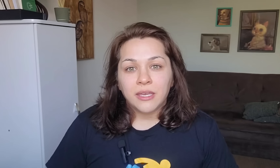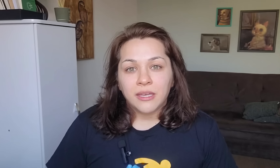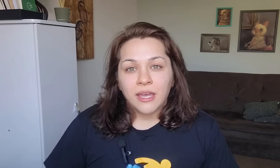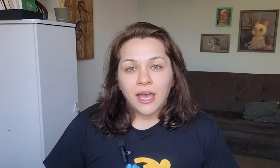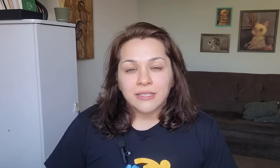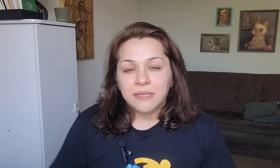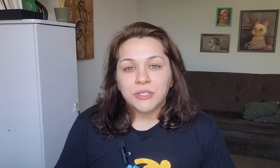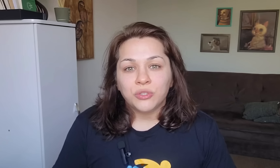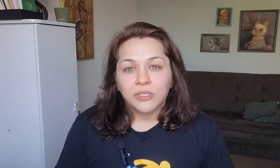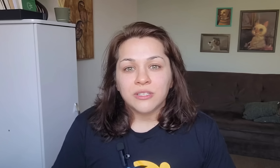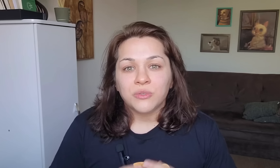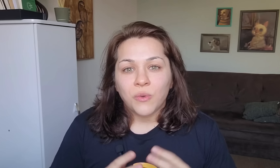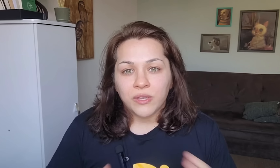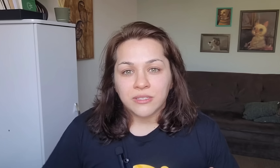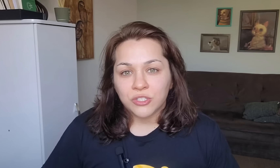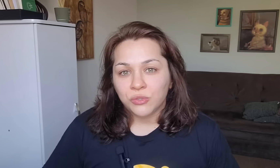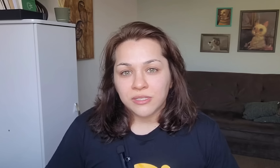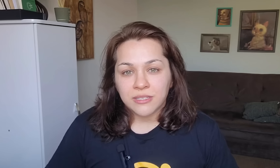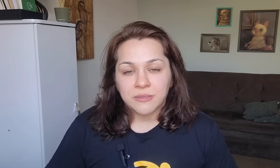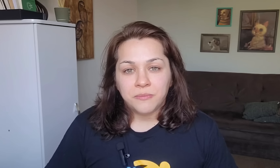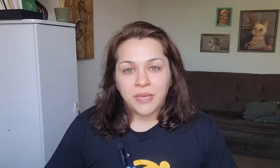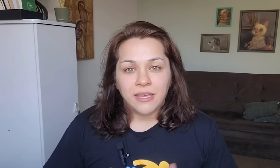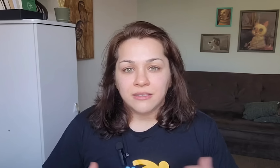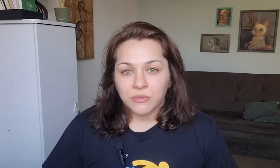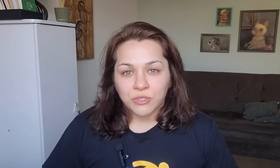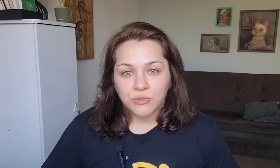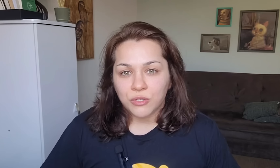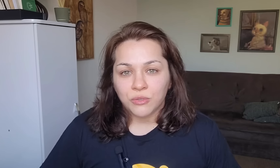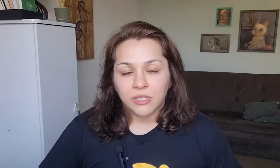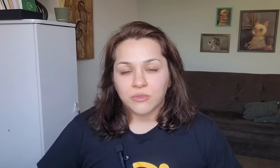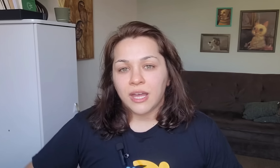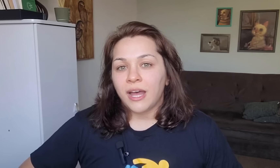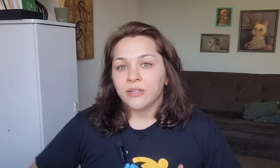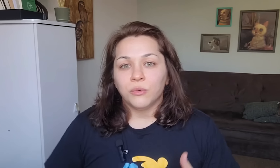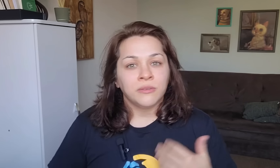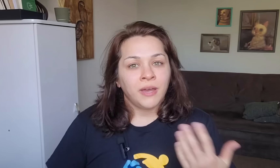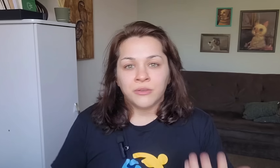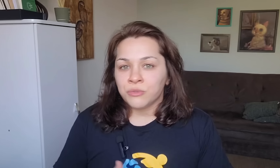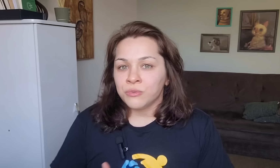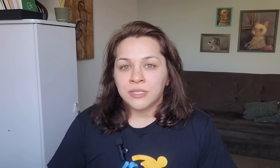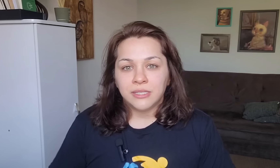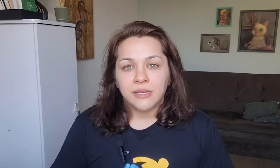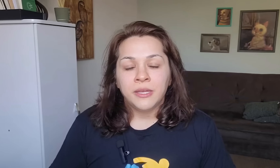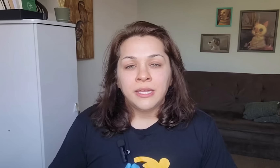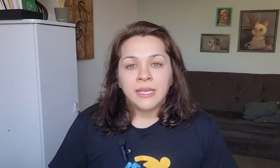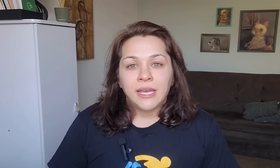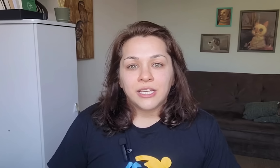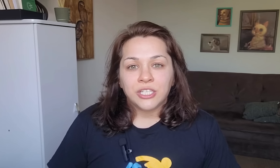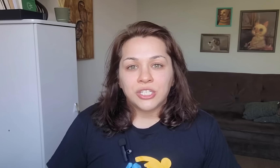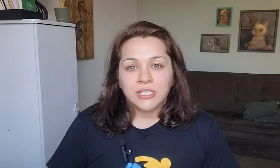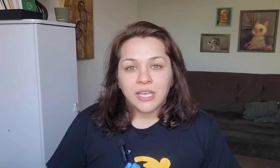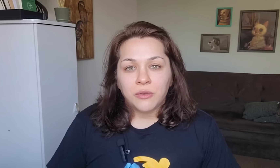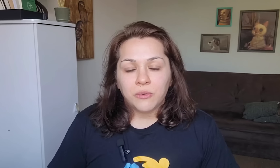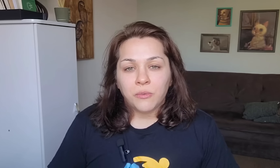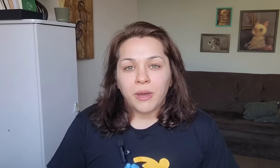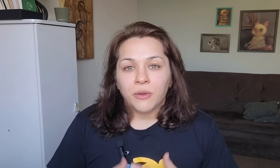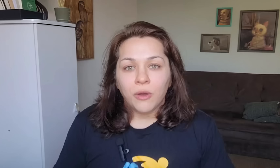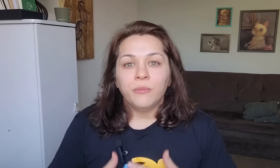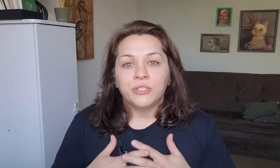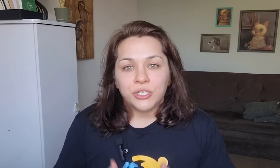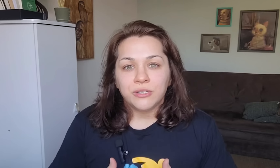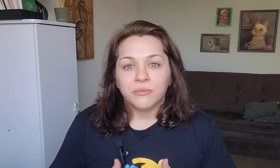que, acima de todas as coisas, de todas as bênçãos que o Senhor tem nos dado ou que vai nos conceder, a gente tem